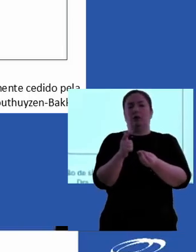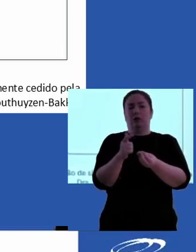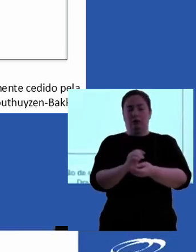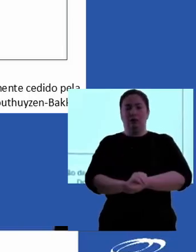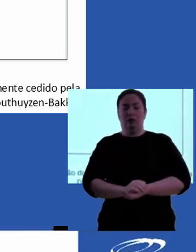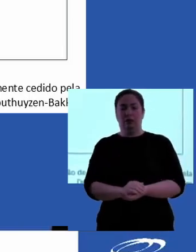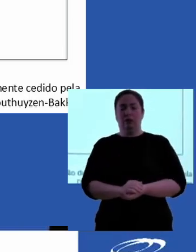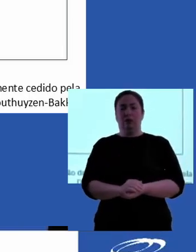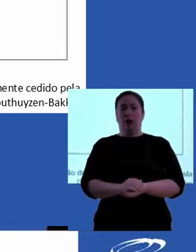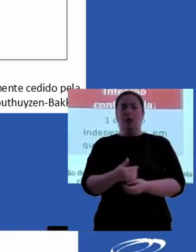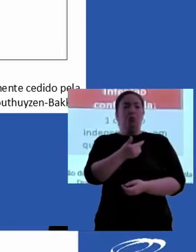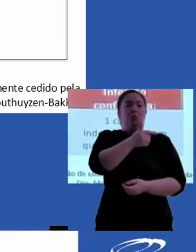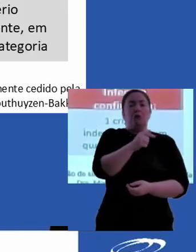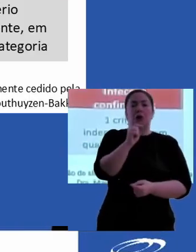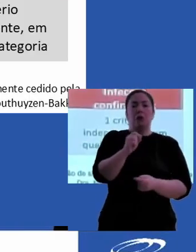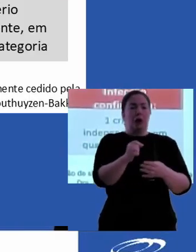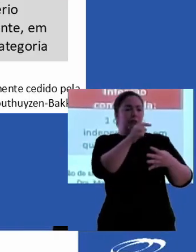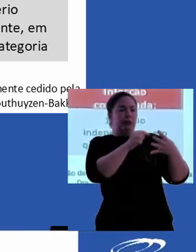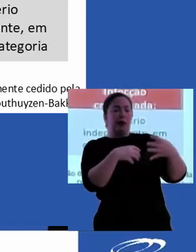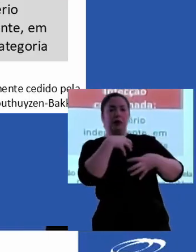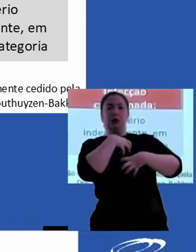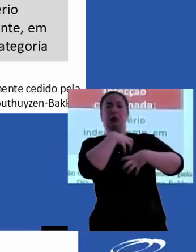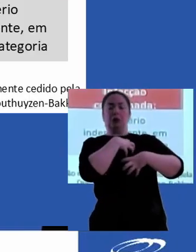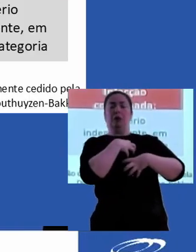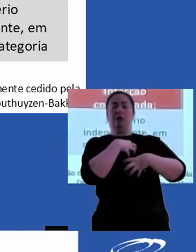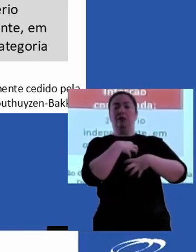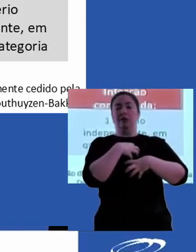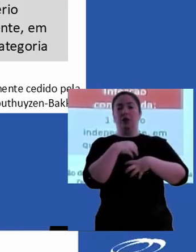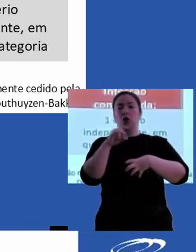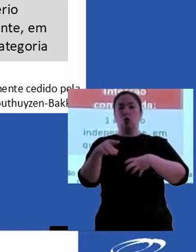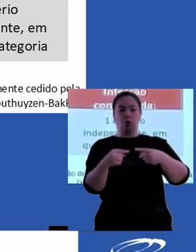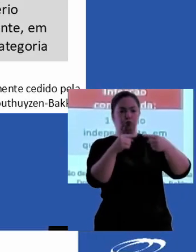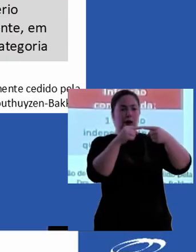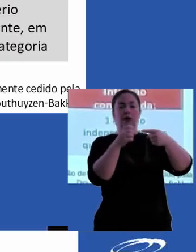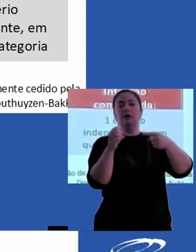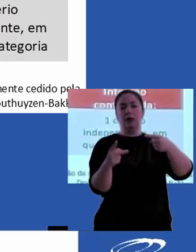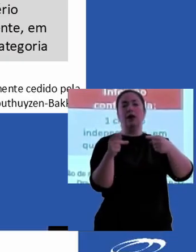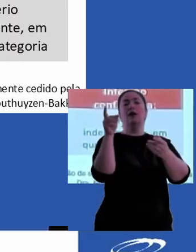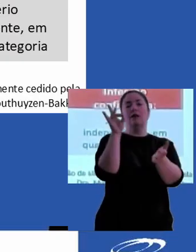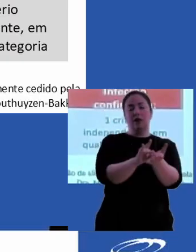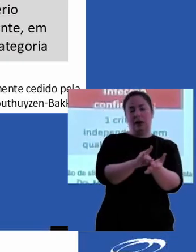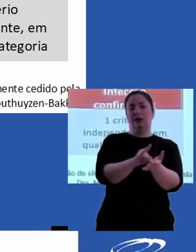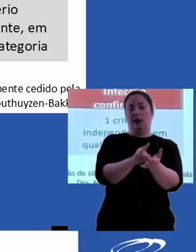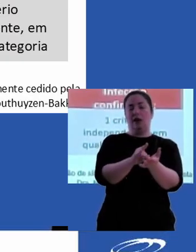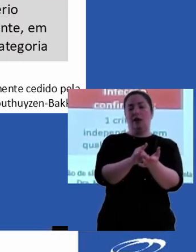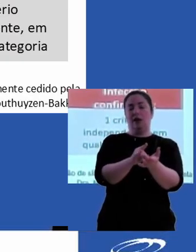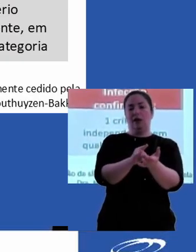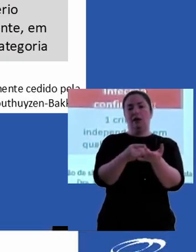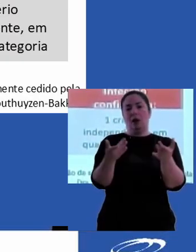de 95%, portanto, a presença de apenas um critério desses de forma isolada já faz